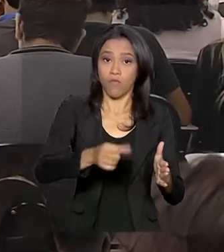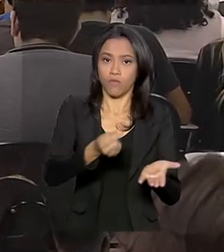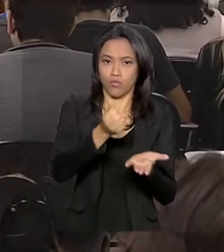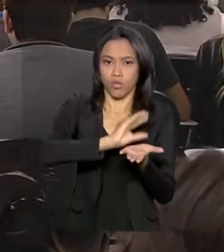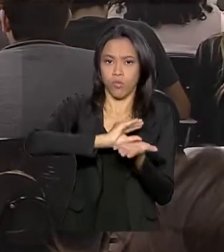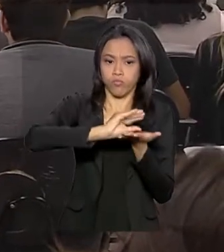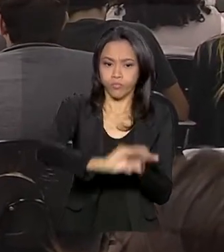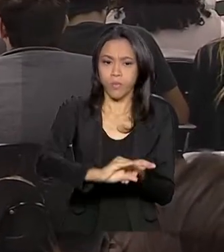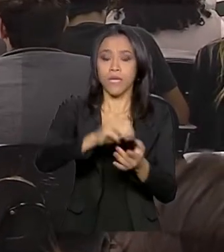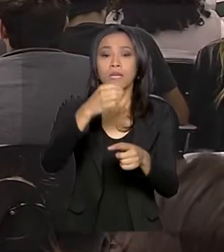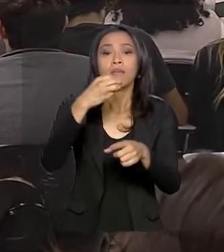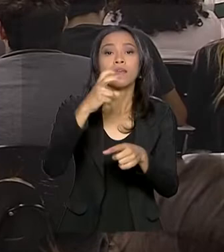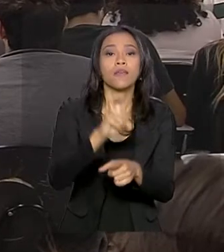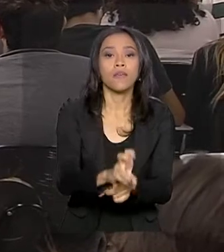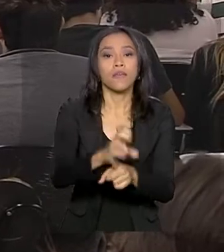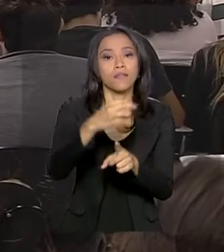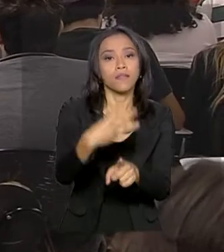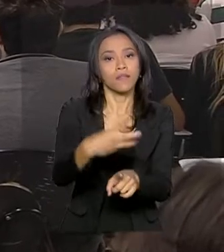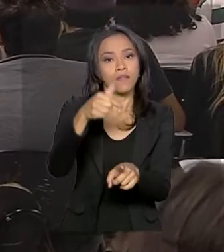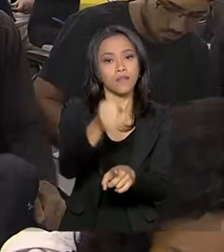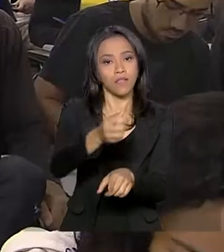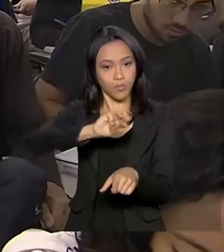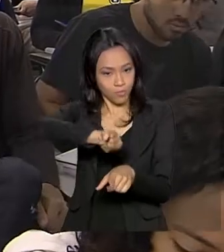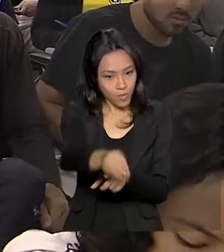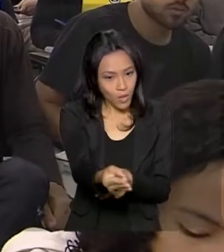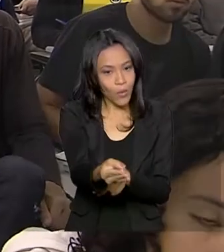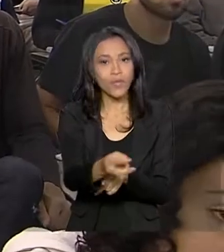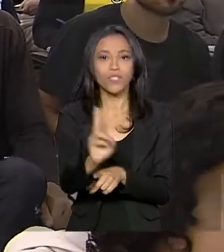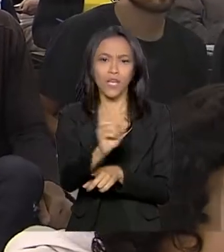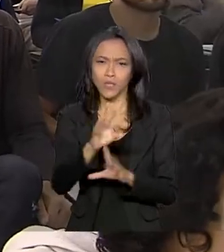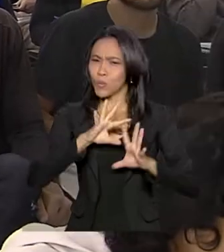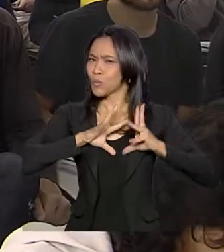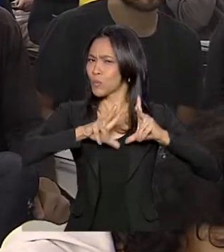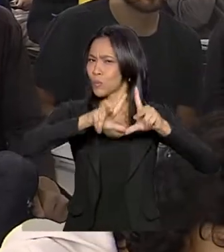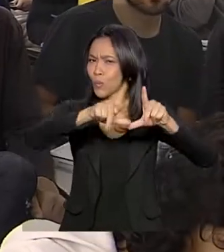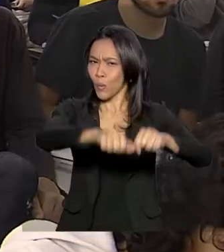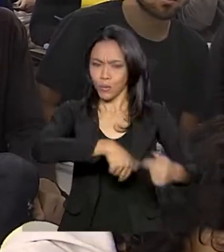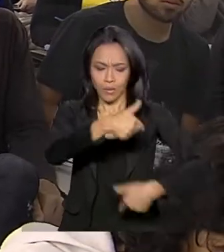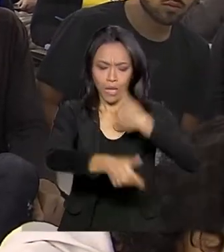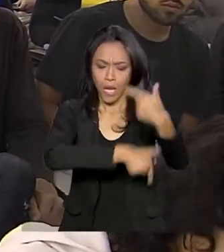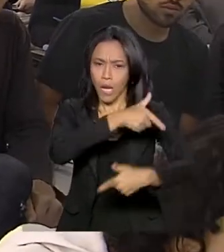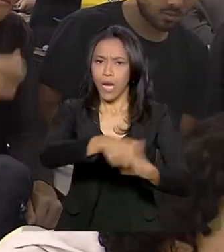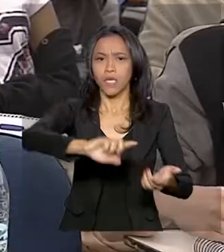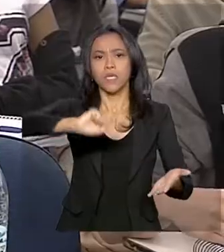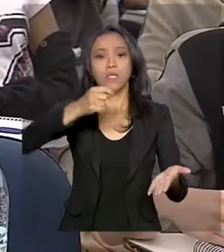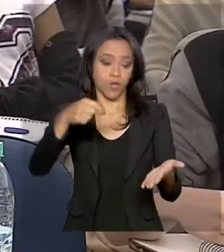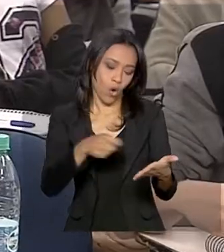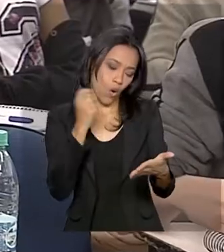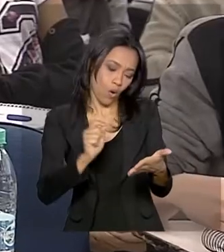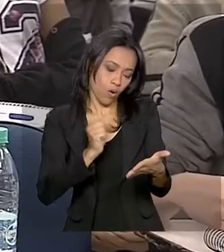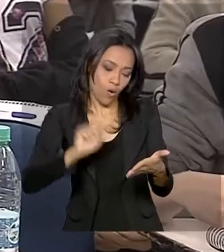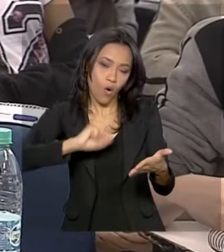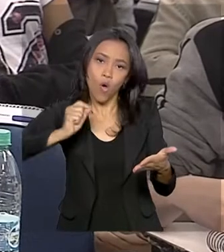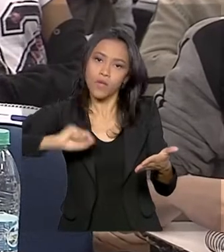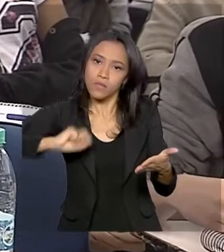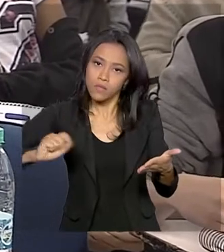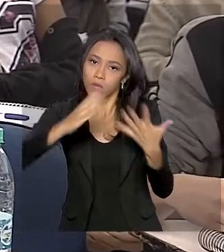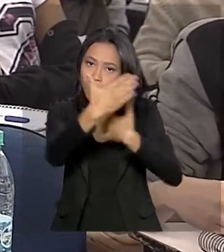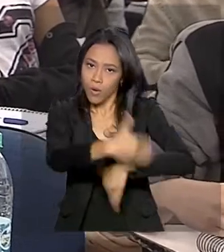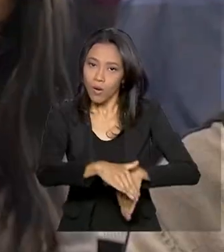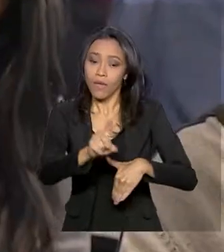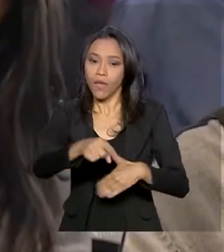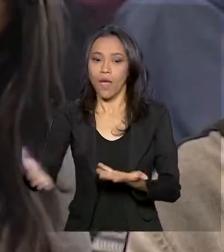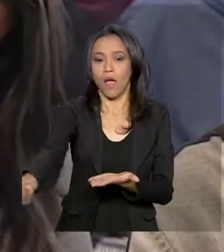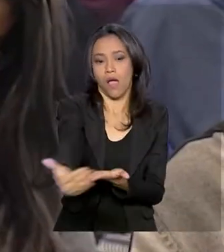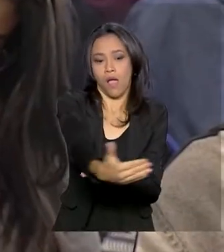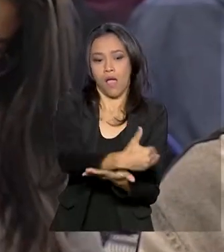de 537 milhões de reais com todo o processo de aplicação e correção da prova. O que foi arrecadado com os alunos